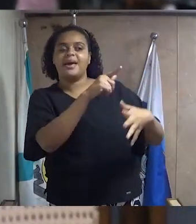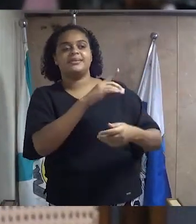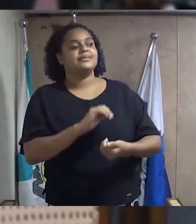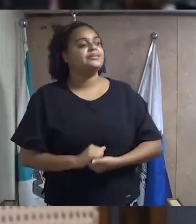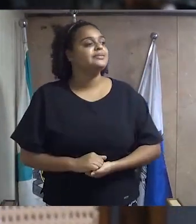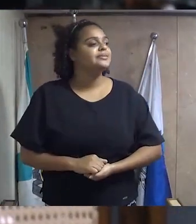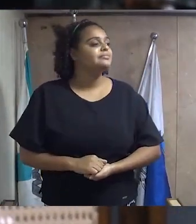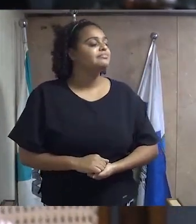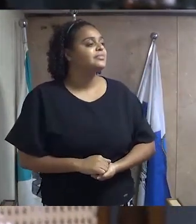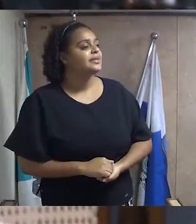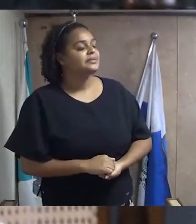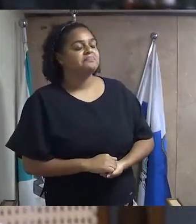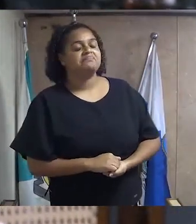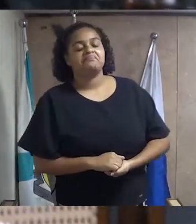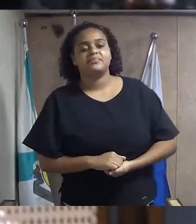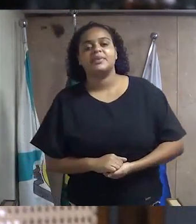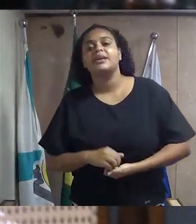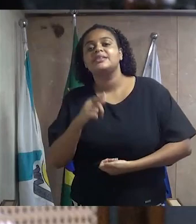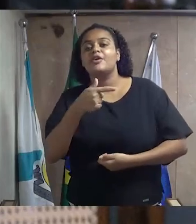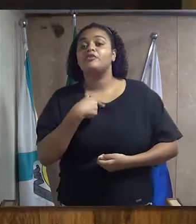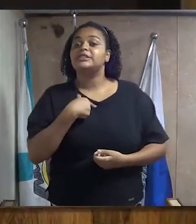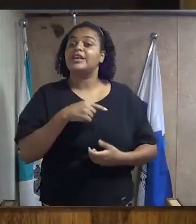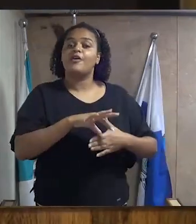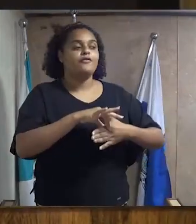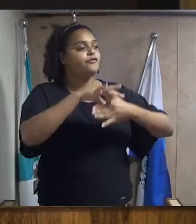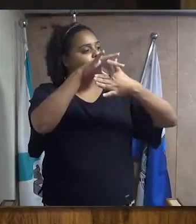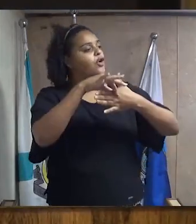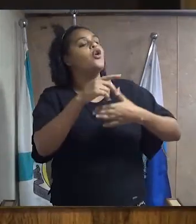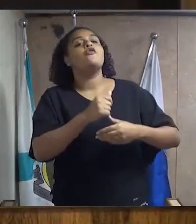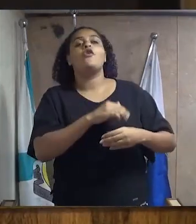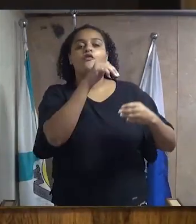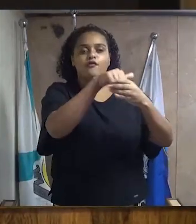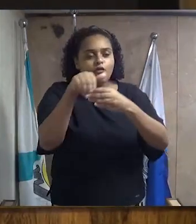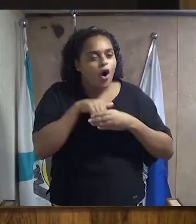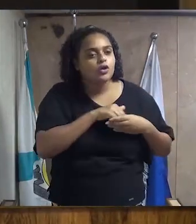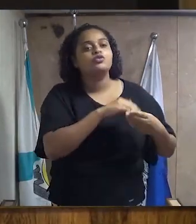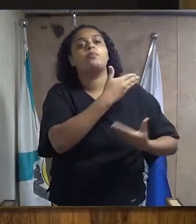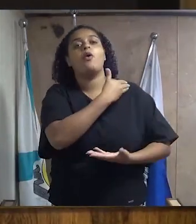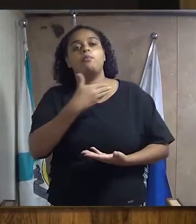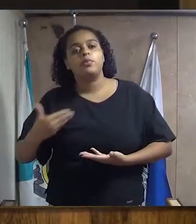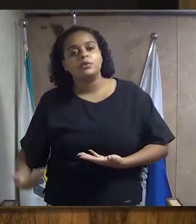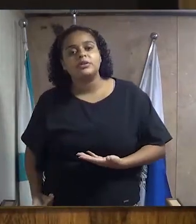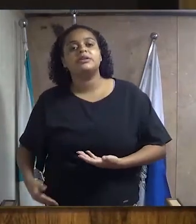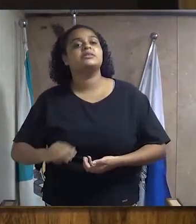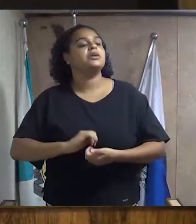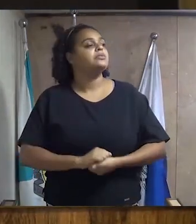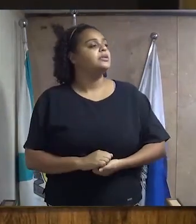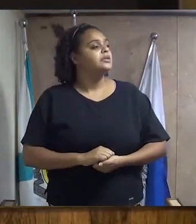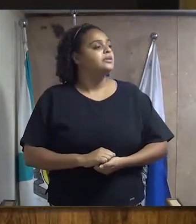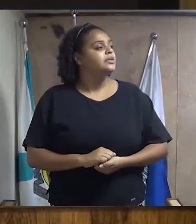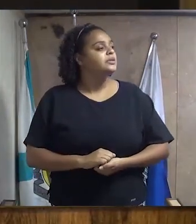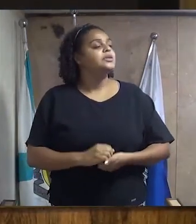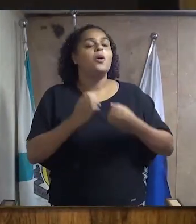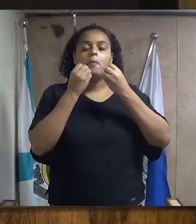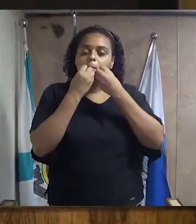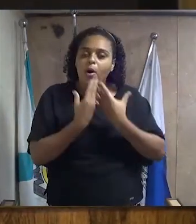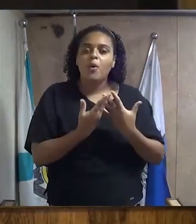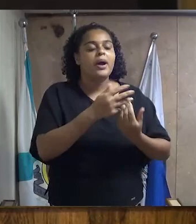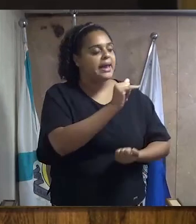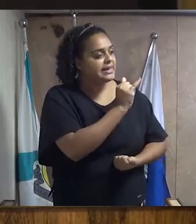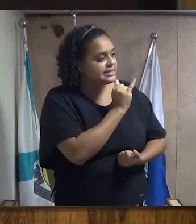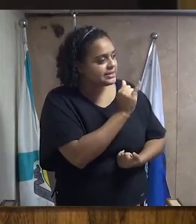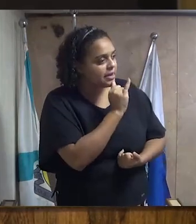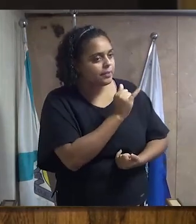eu bem disse aqui, você foi eleita pelo voto popular. Você anda de cabeça erguida e é um bom exemplo, não